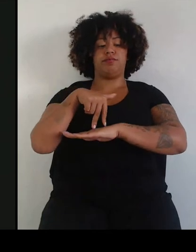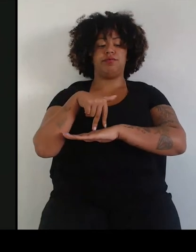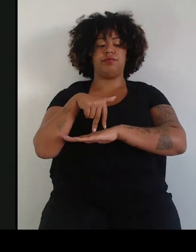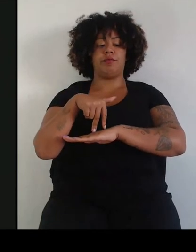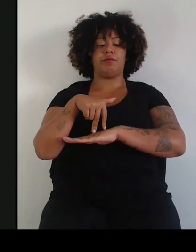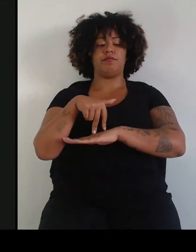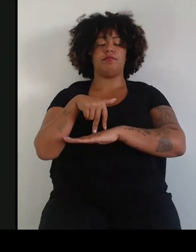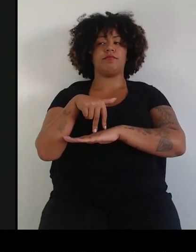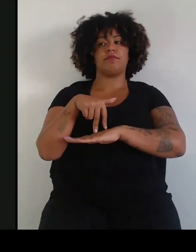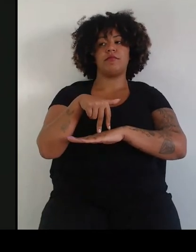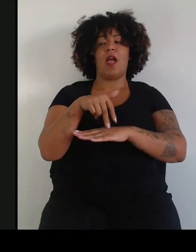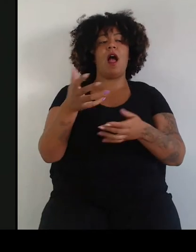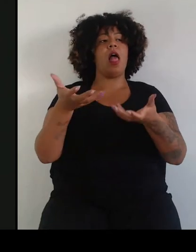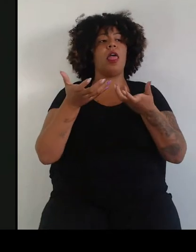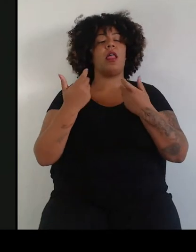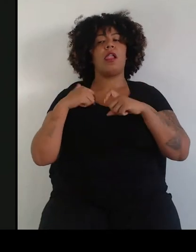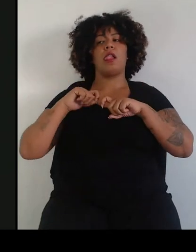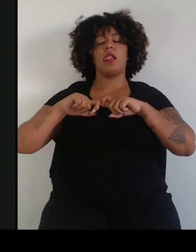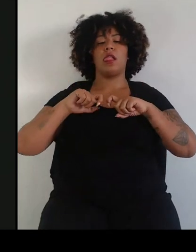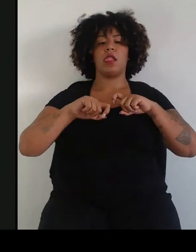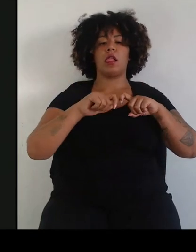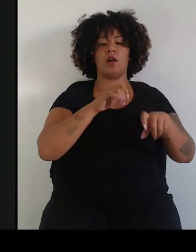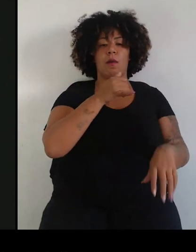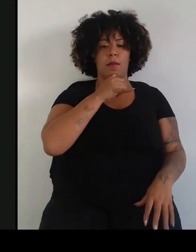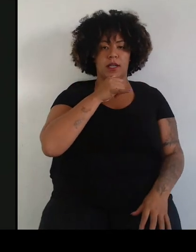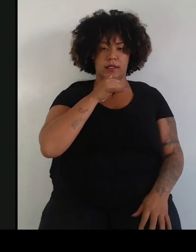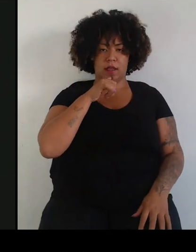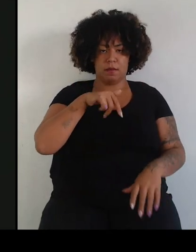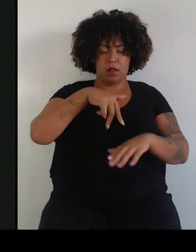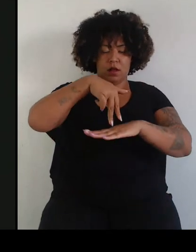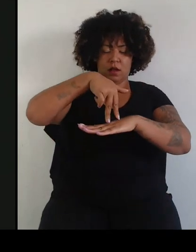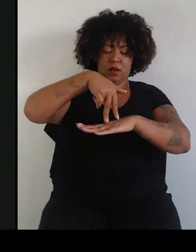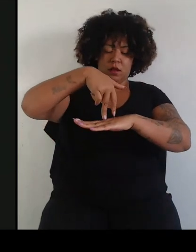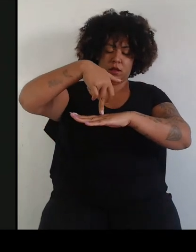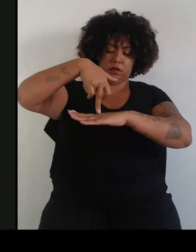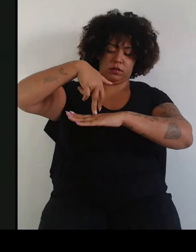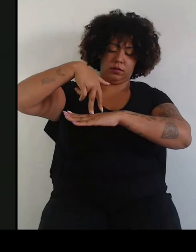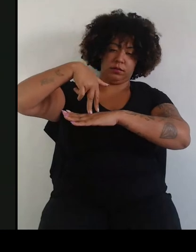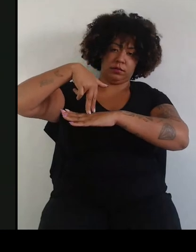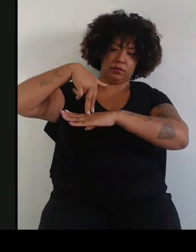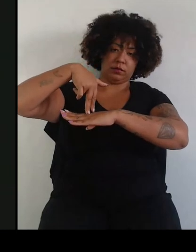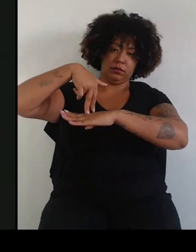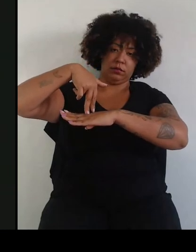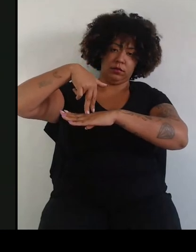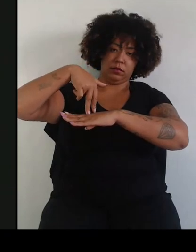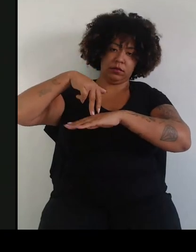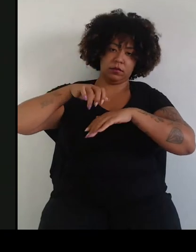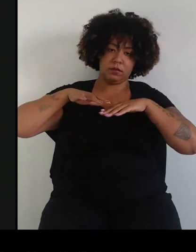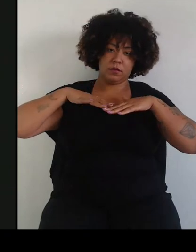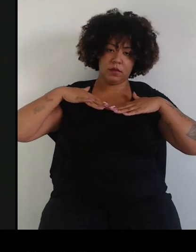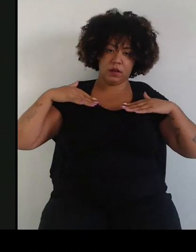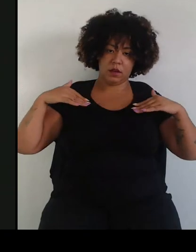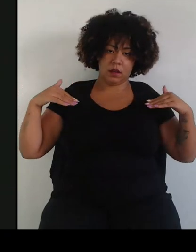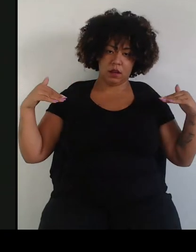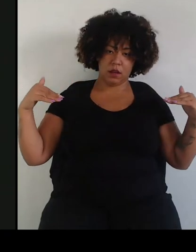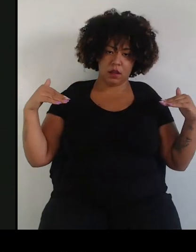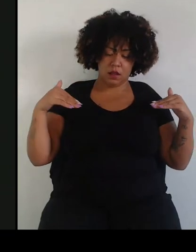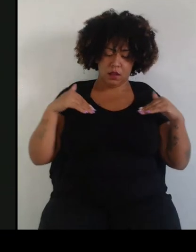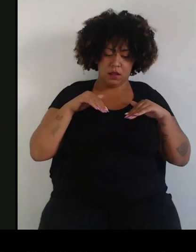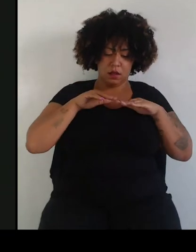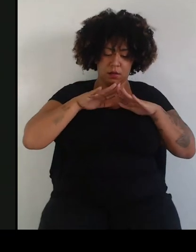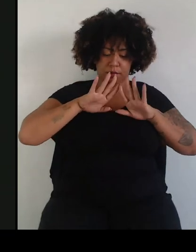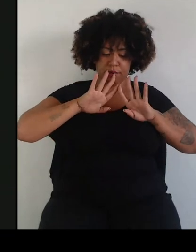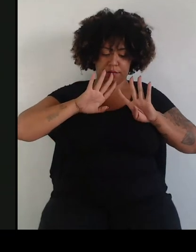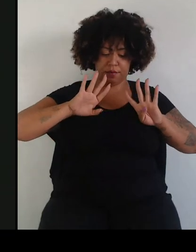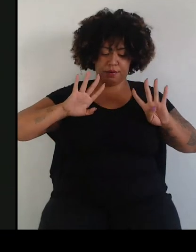entre as pernas dela ao fundo que se vê são indígenas Tapuias em